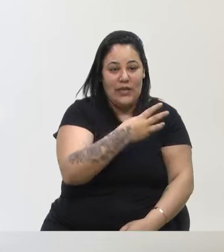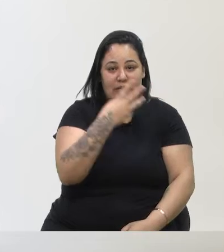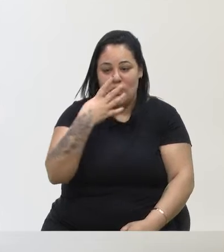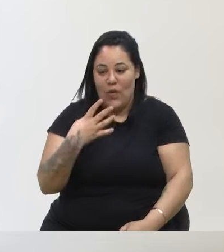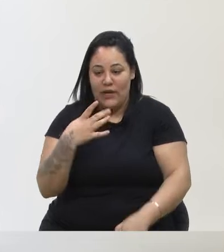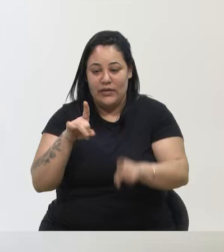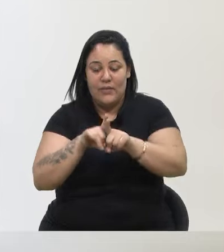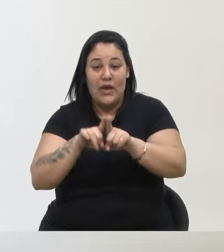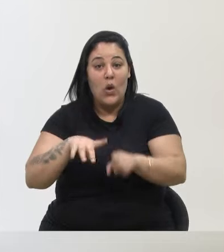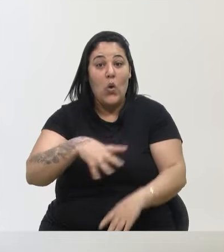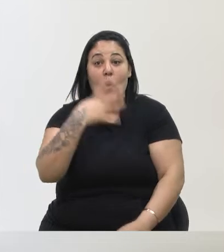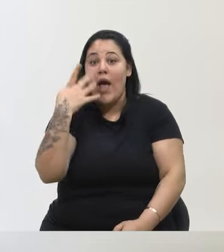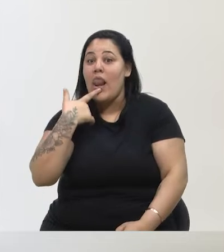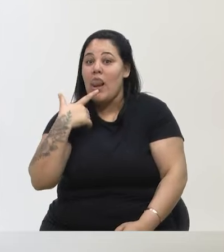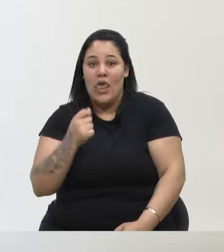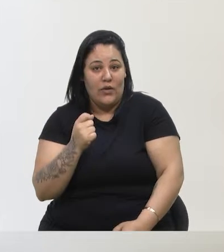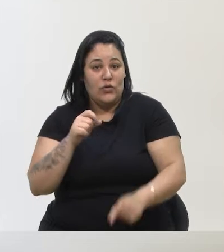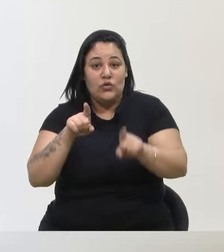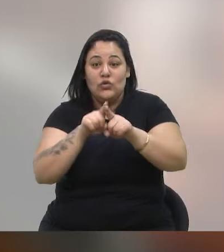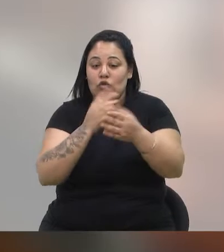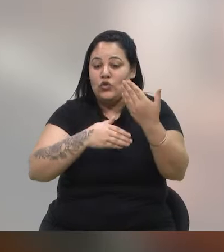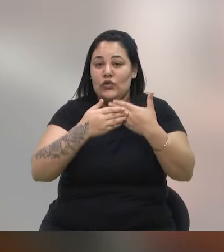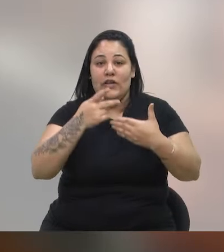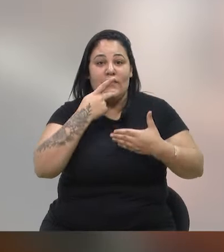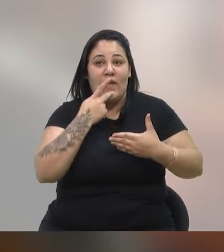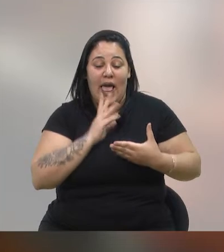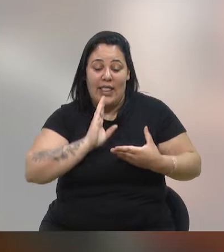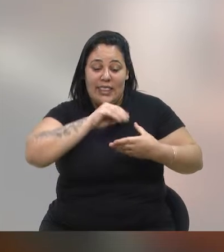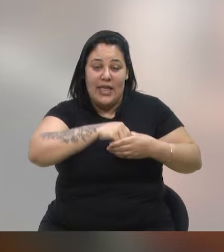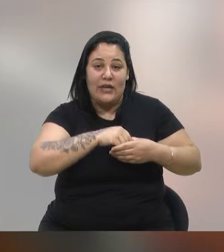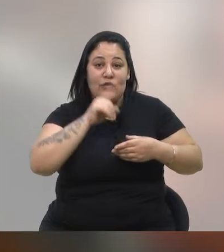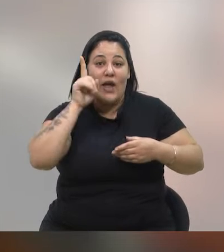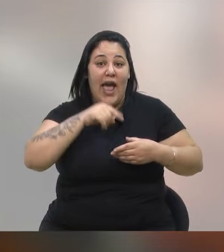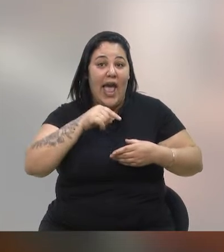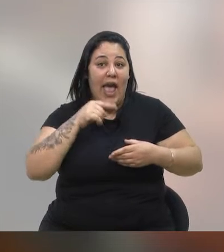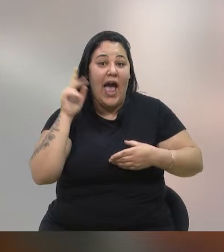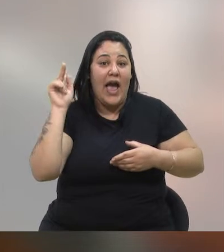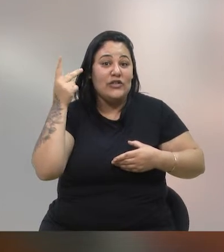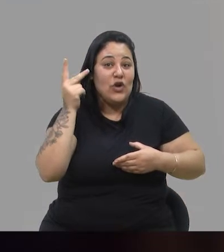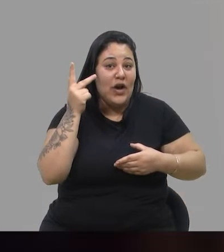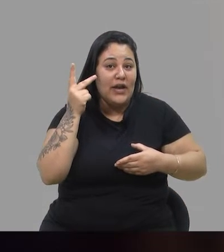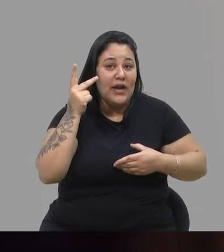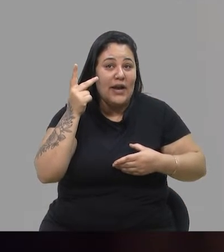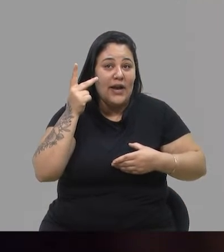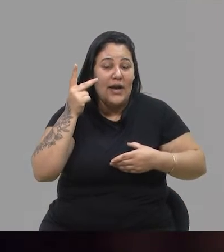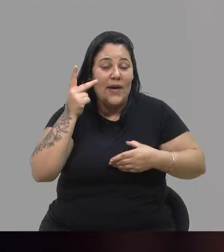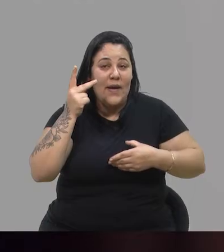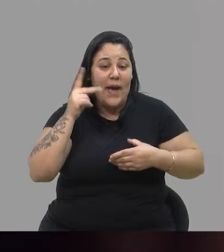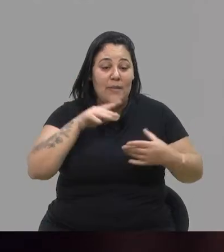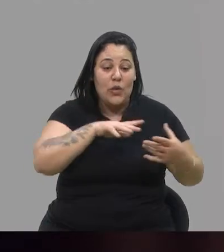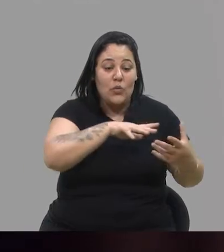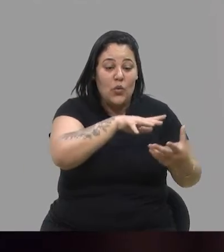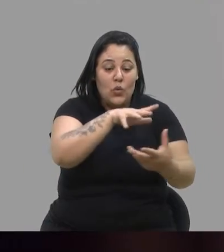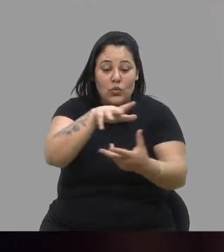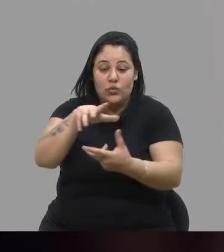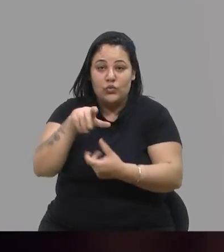4 idiomas, porque tudo que a gente fala dentro dessas histórias, que são as aventuras de Bianca pelo mundo,